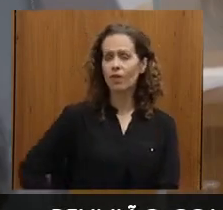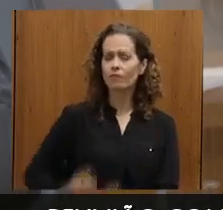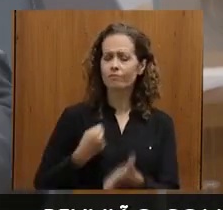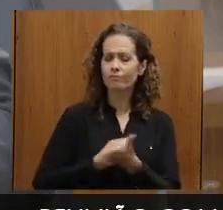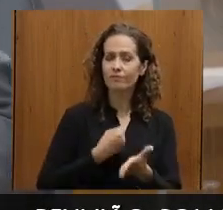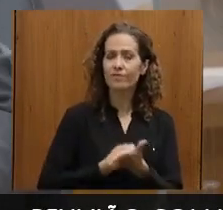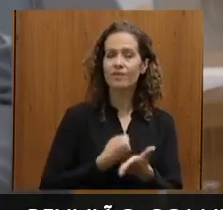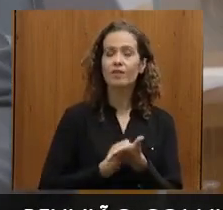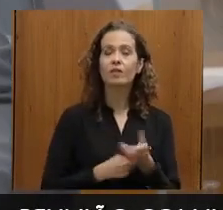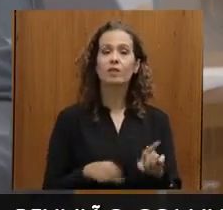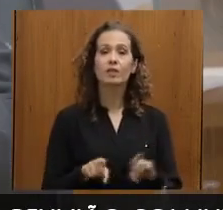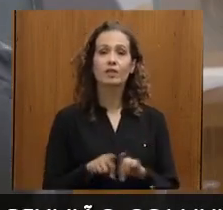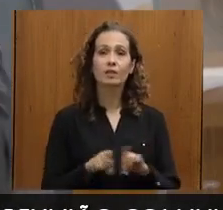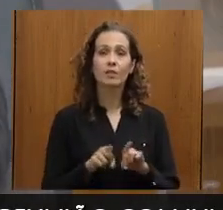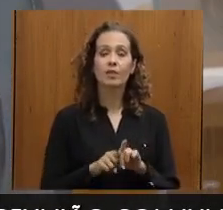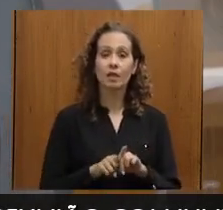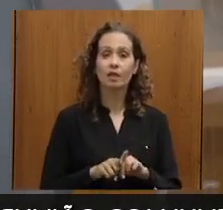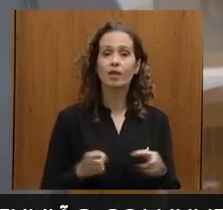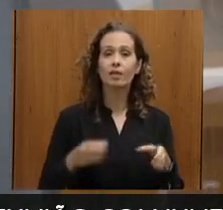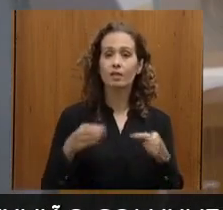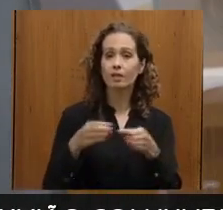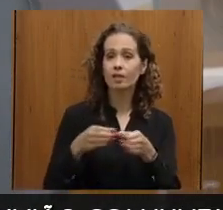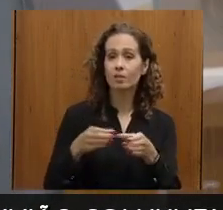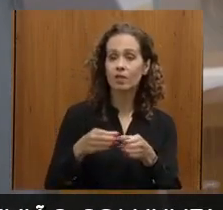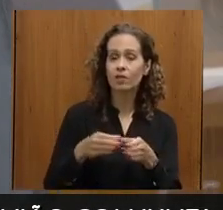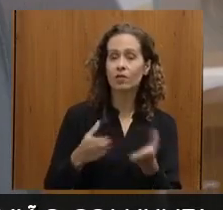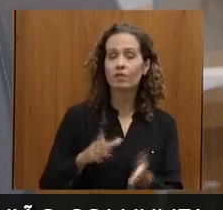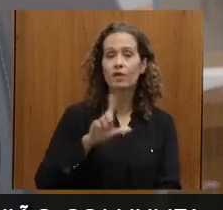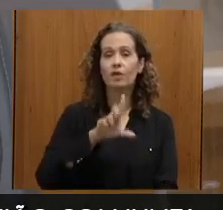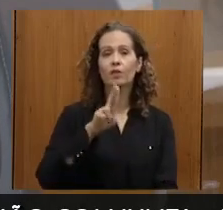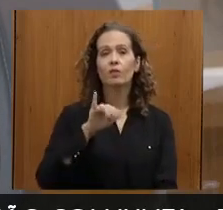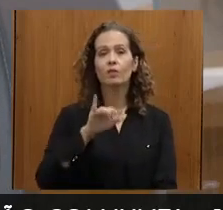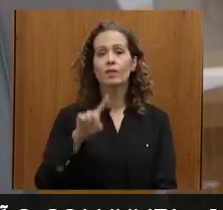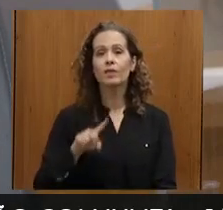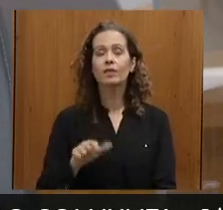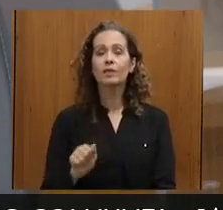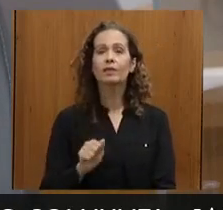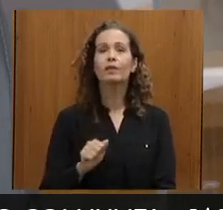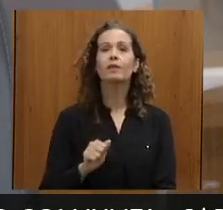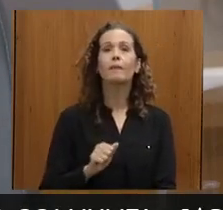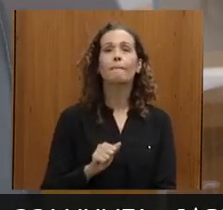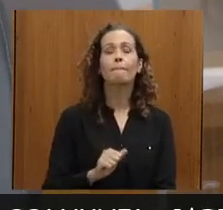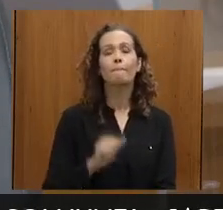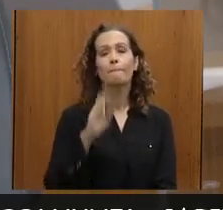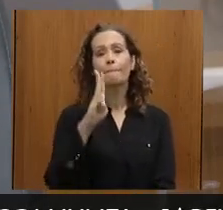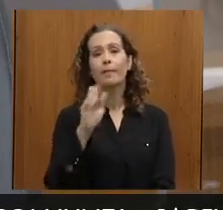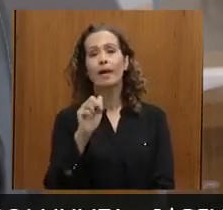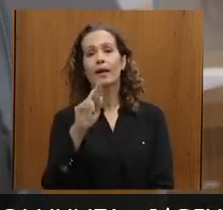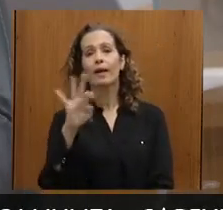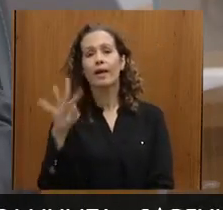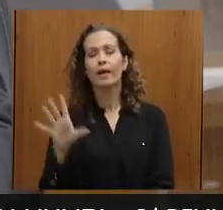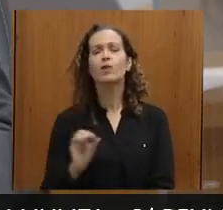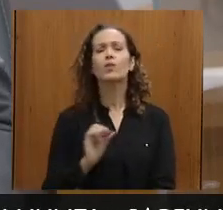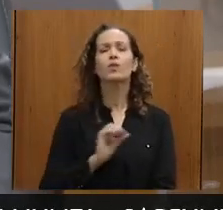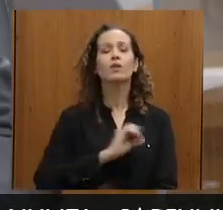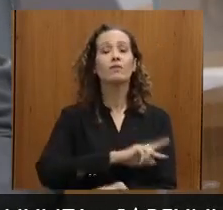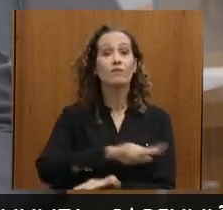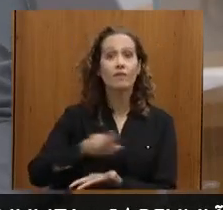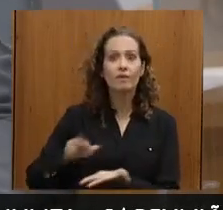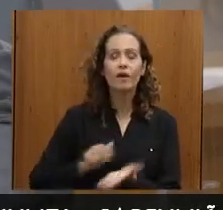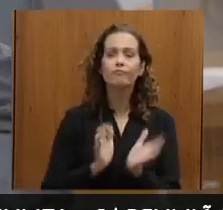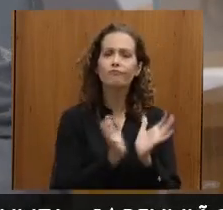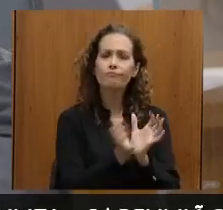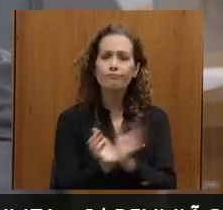lá na cidade administrativa, secretária Luísa Barreto, a toda a nossa equipe da Segov, da CEPAG e demais presentes aqui.